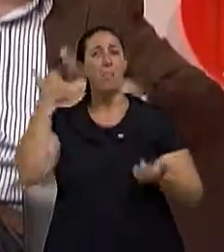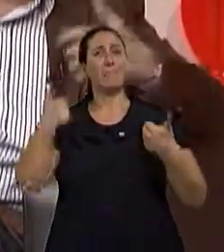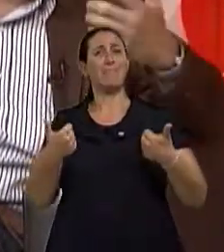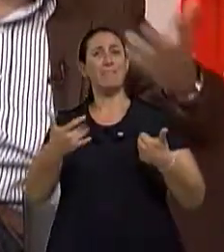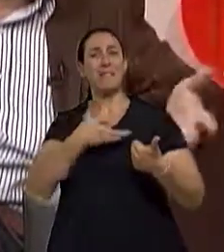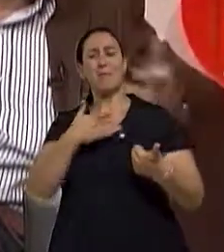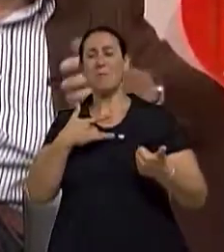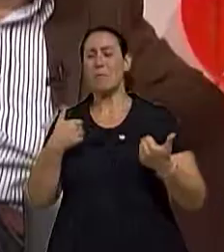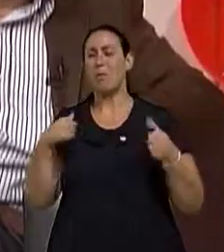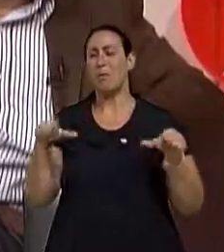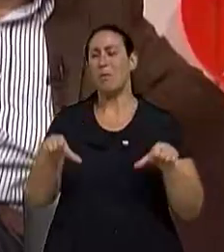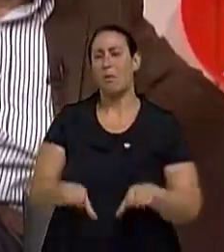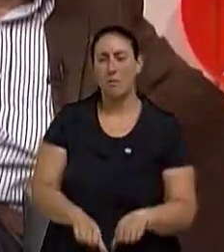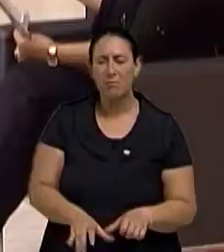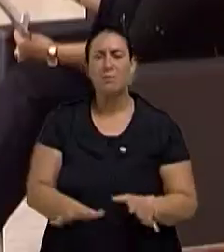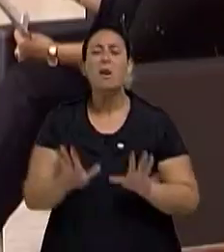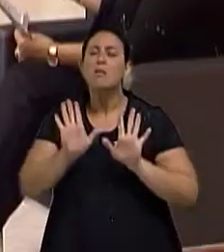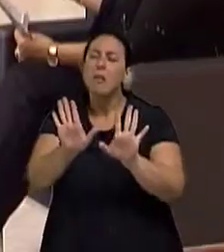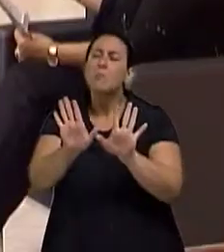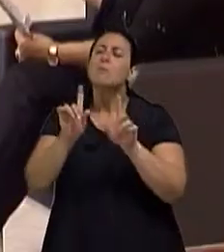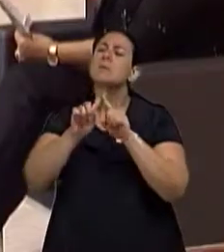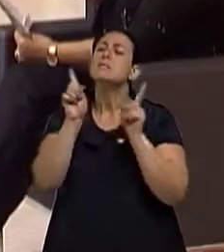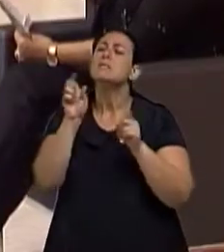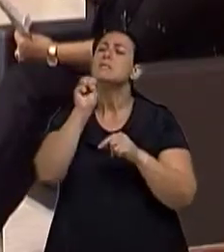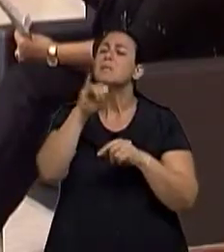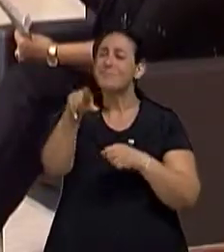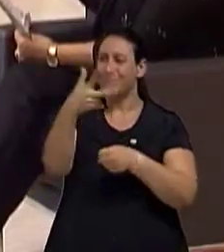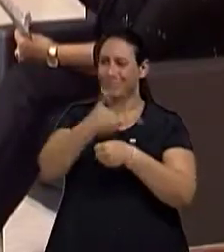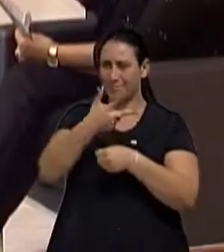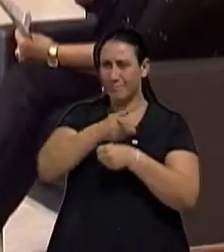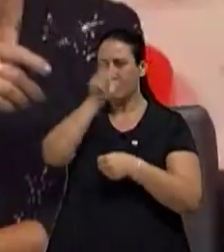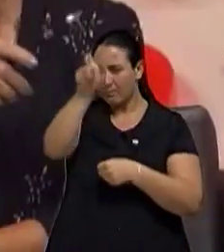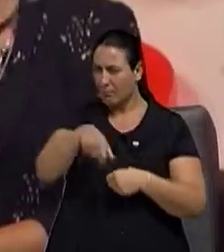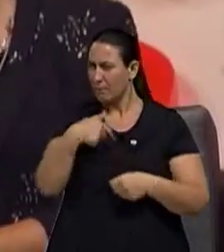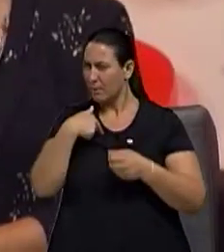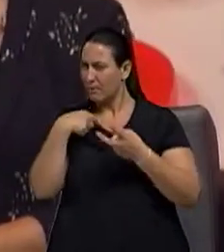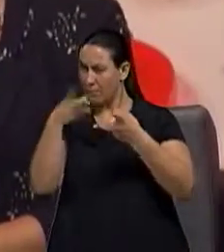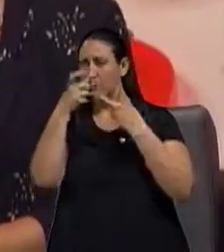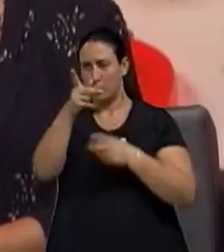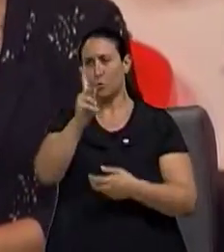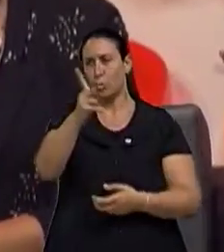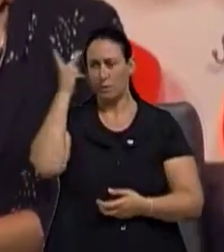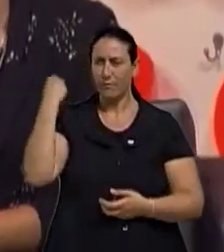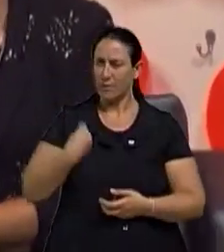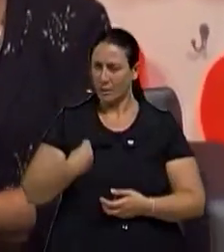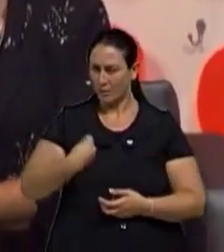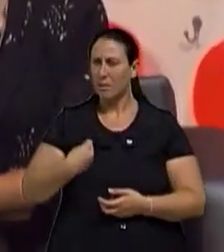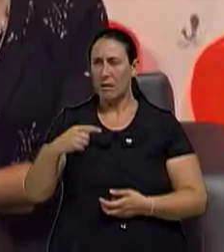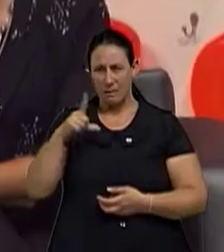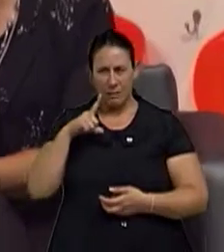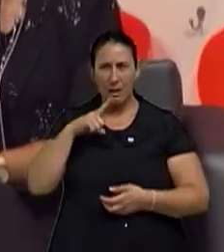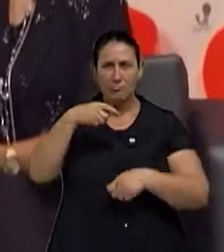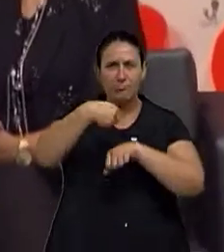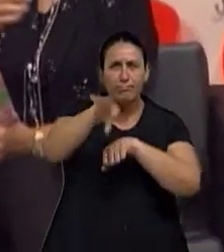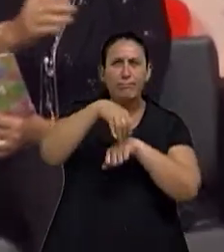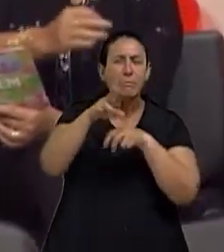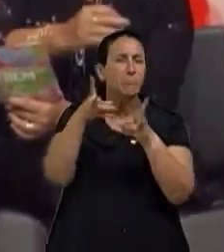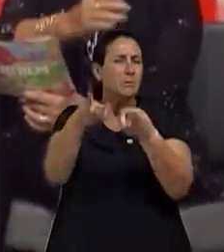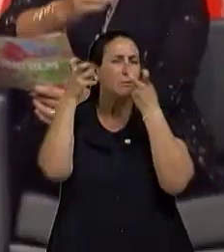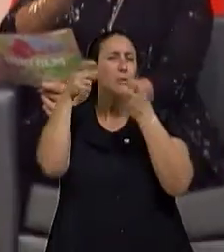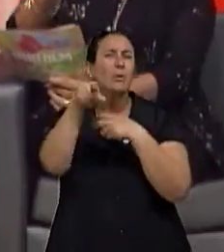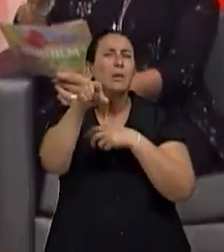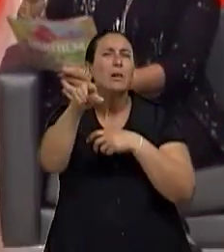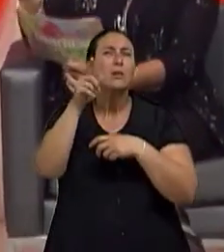de fardo. E um idoso que se sente assim, se eu for ver a história de vida dele, tem algumas dicas de que